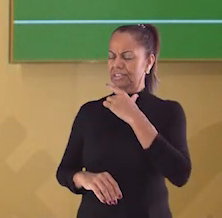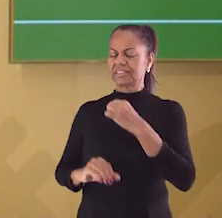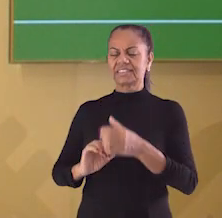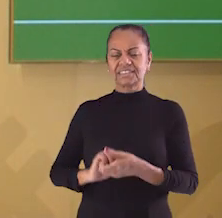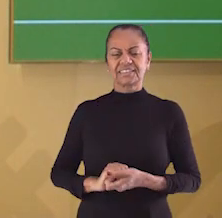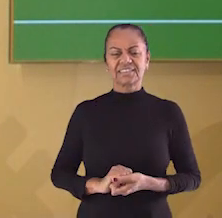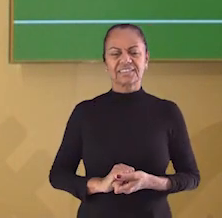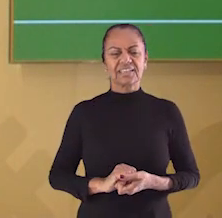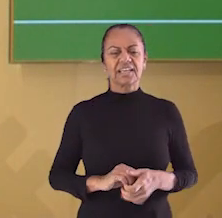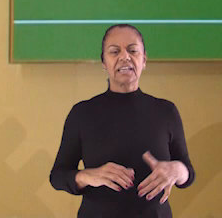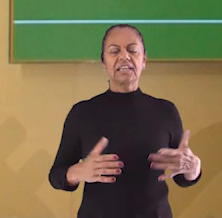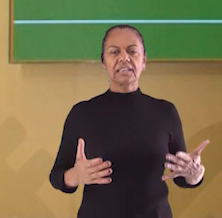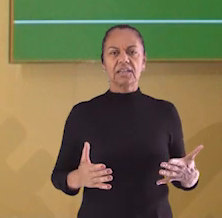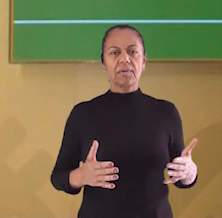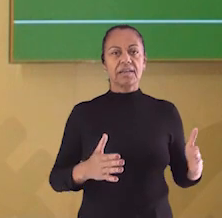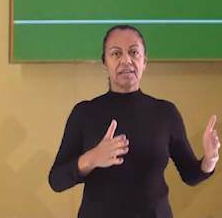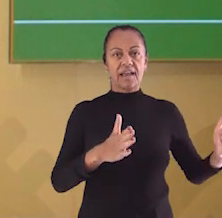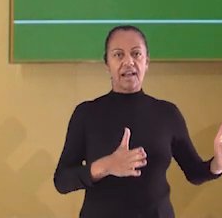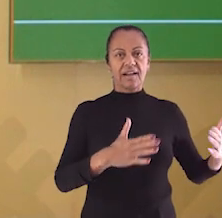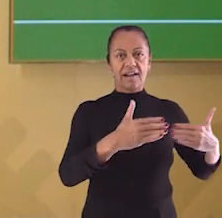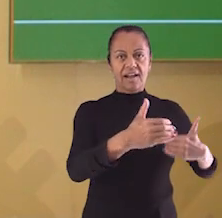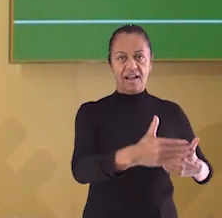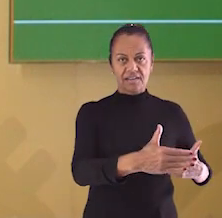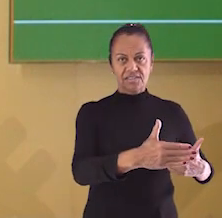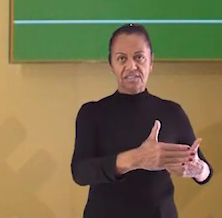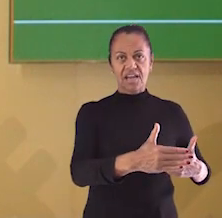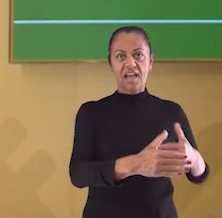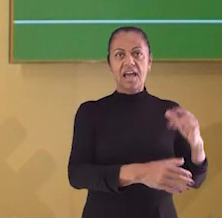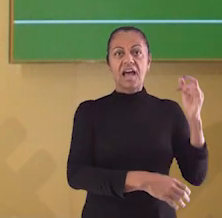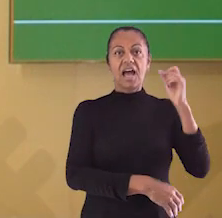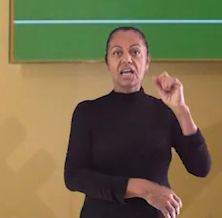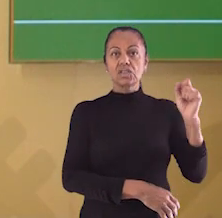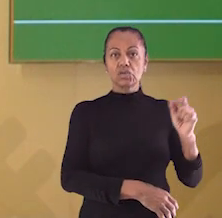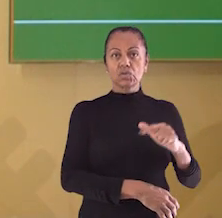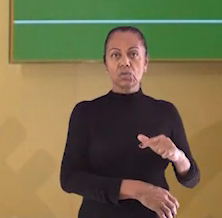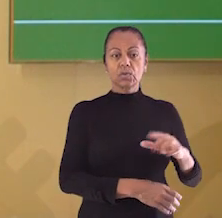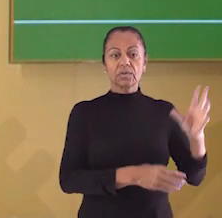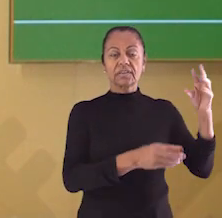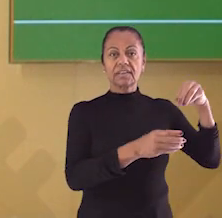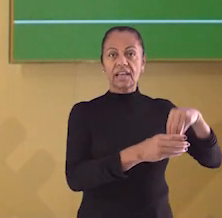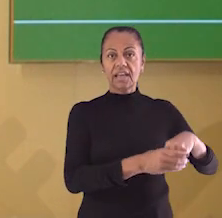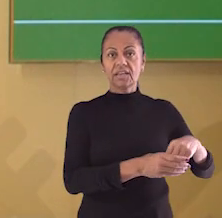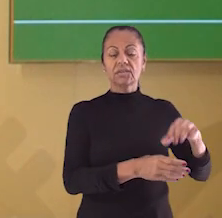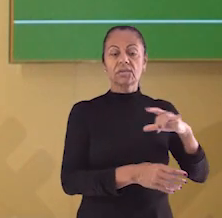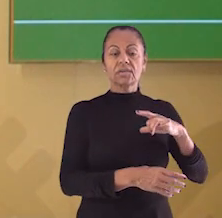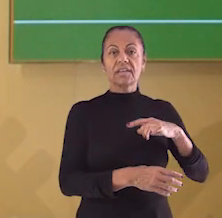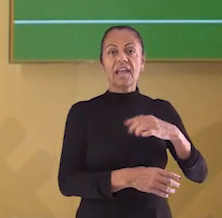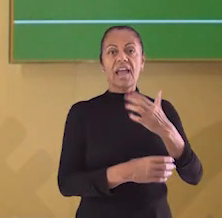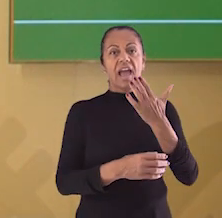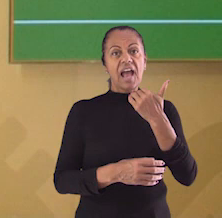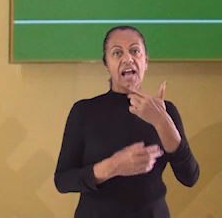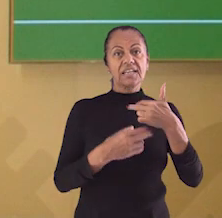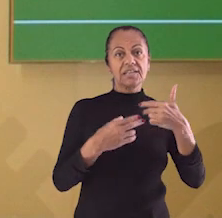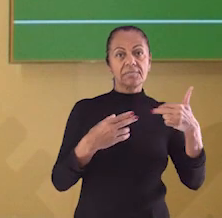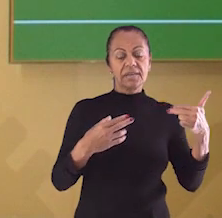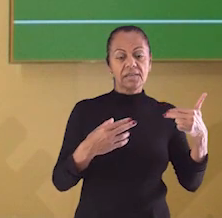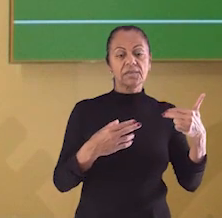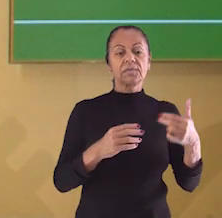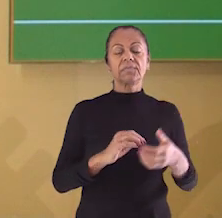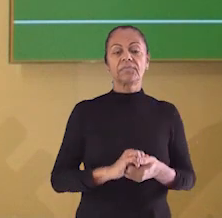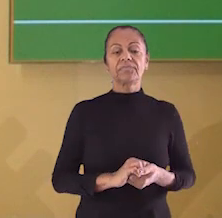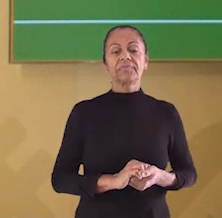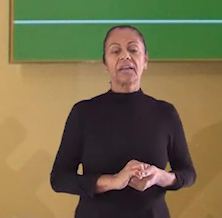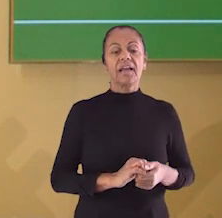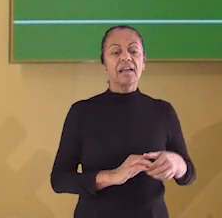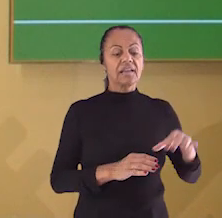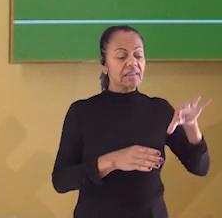Que bonitinha. Então, Ana Júlia, o que acontece? A gente tem na caixa azul alguns alimentos, certo? E aí a